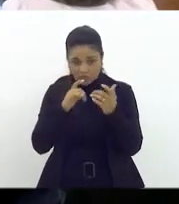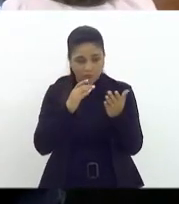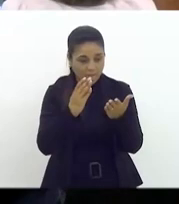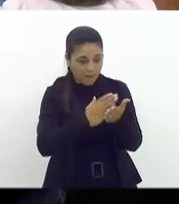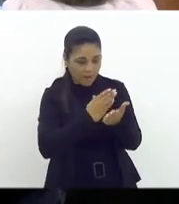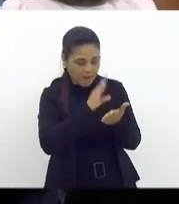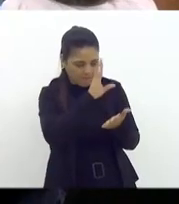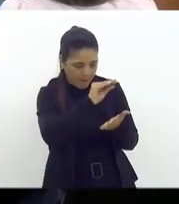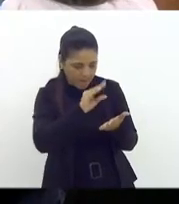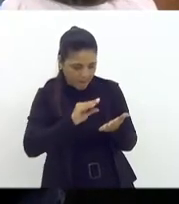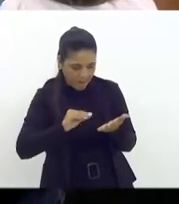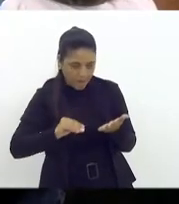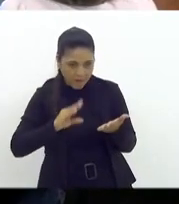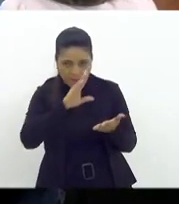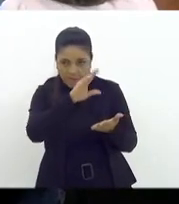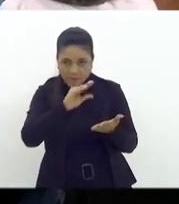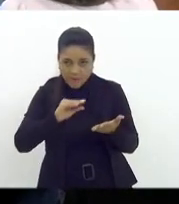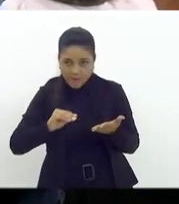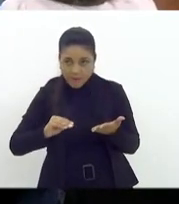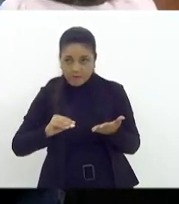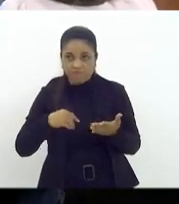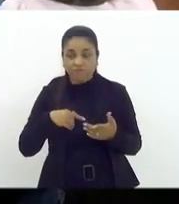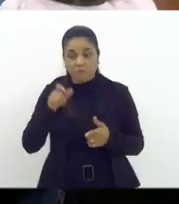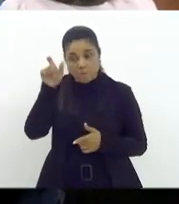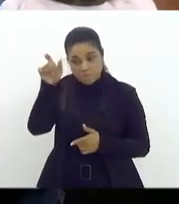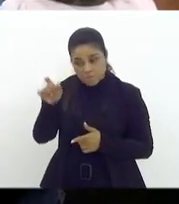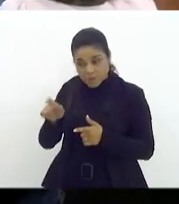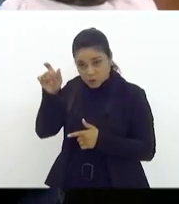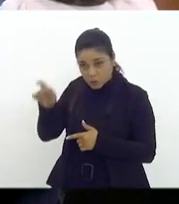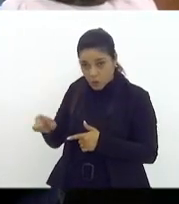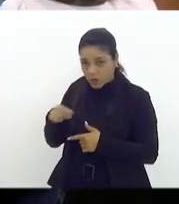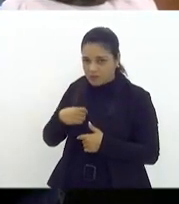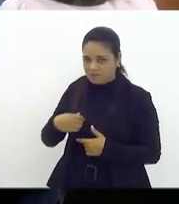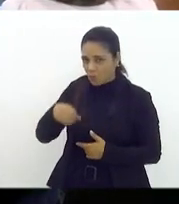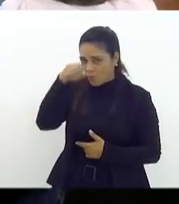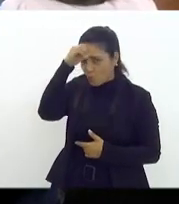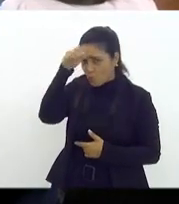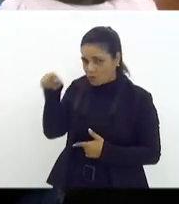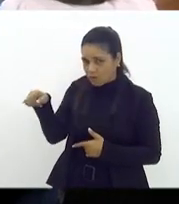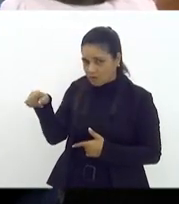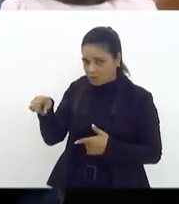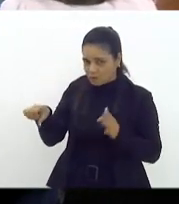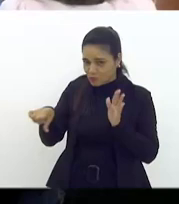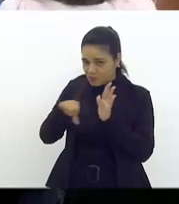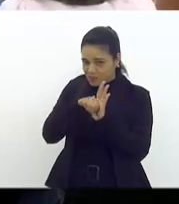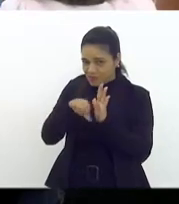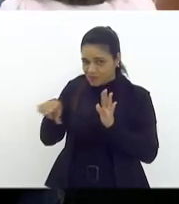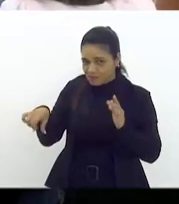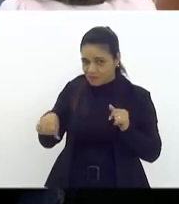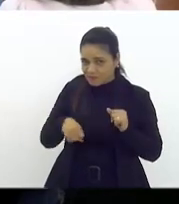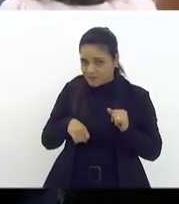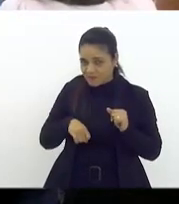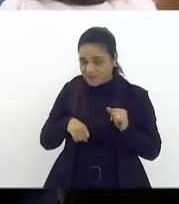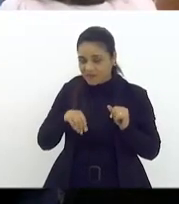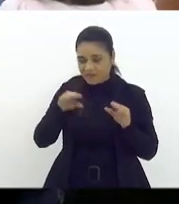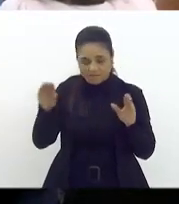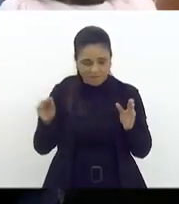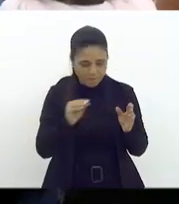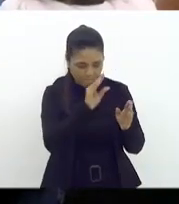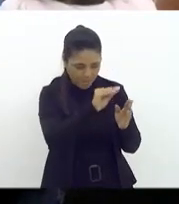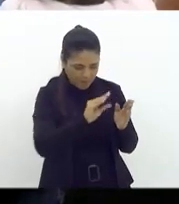fillers Ou seja pessoas sabidamente inocentes para aquele crime para poder compor um alinhamento